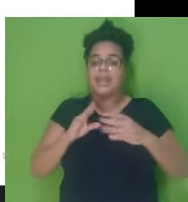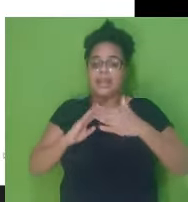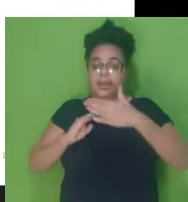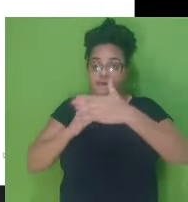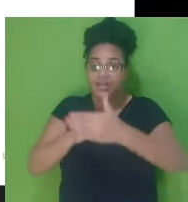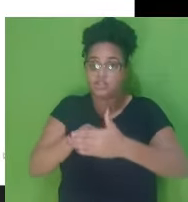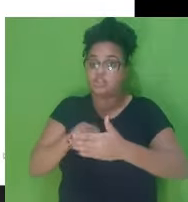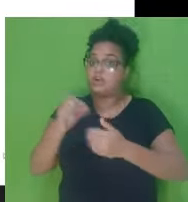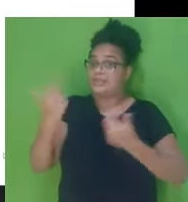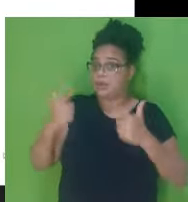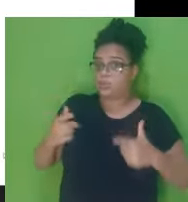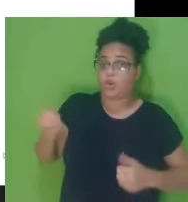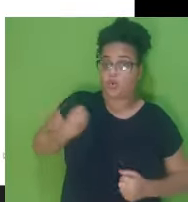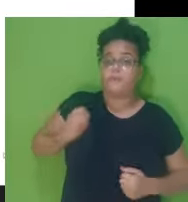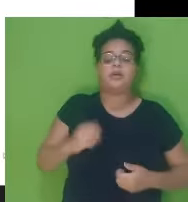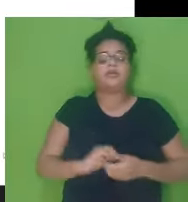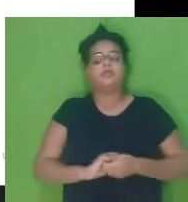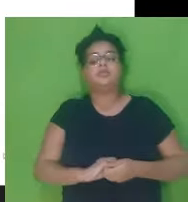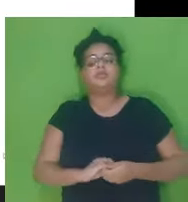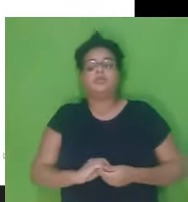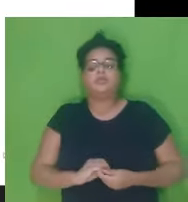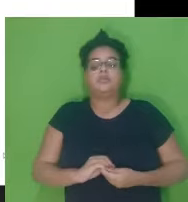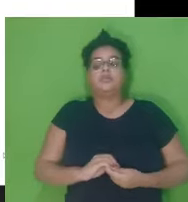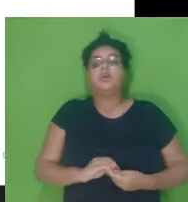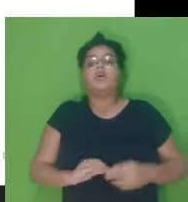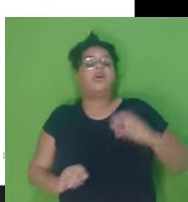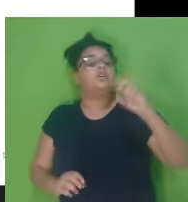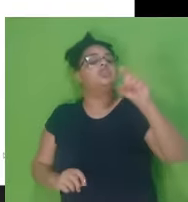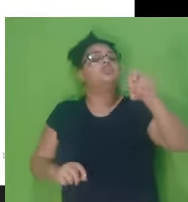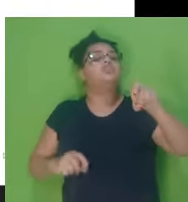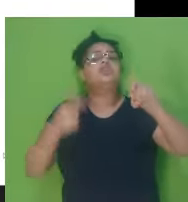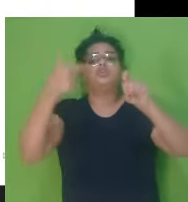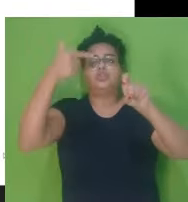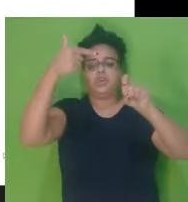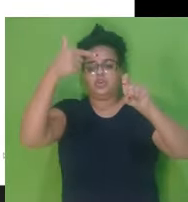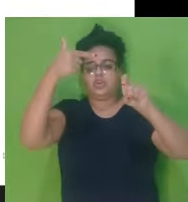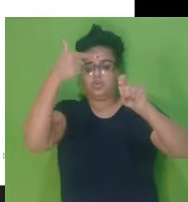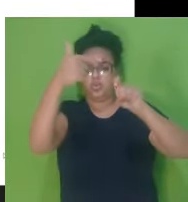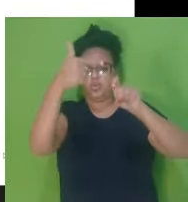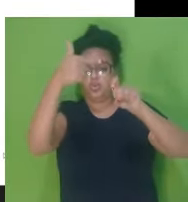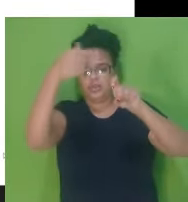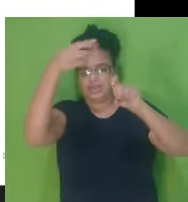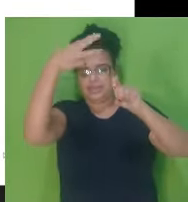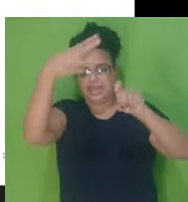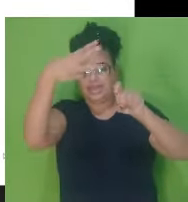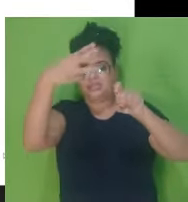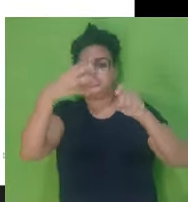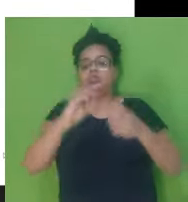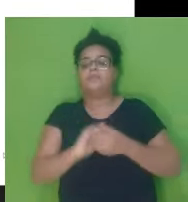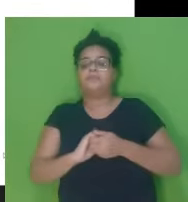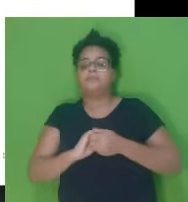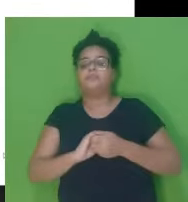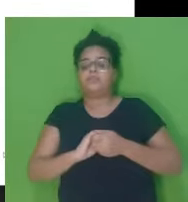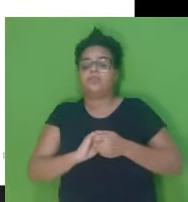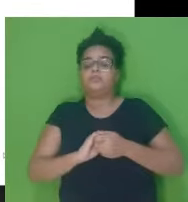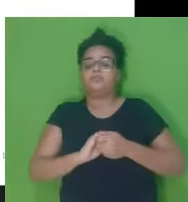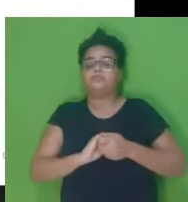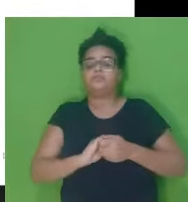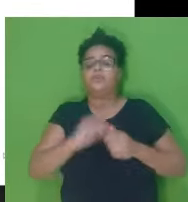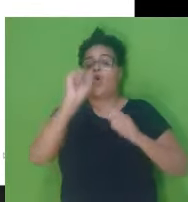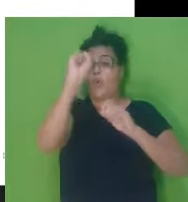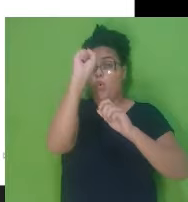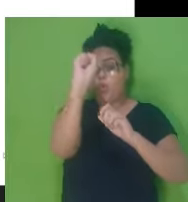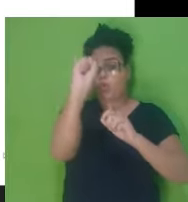se ele está indeterminado. Quando x tende para 2, x ao cubo tende para 2 ao cubo,